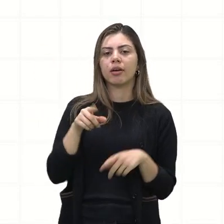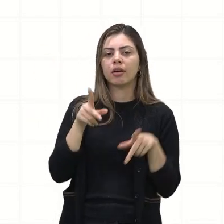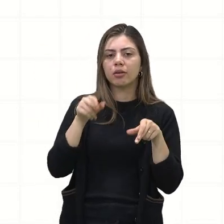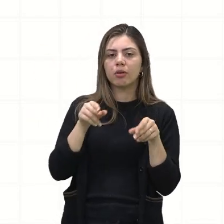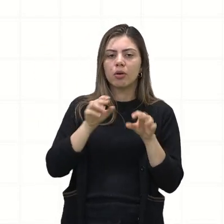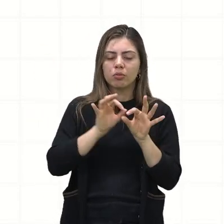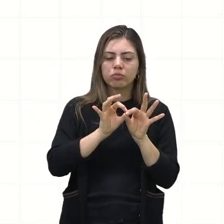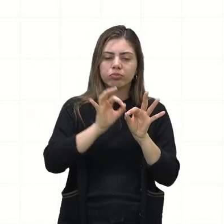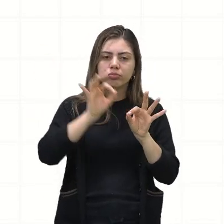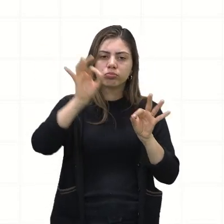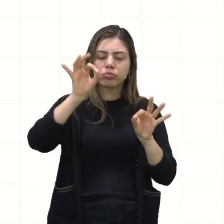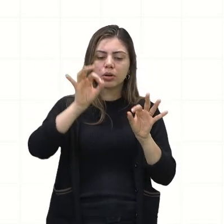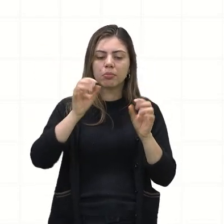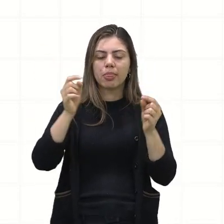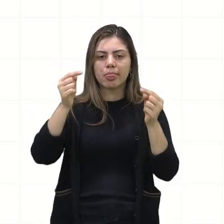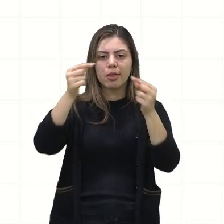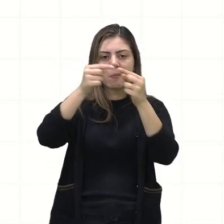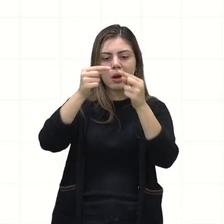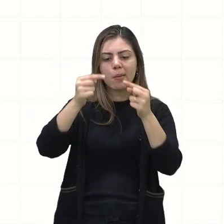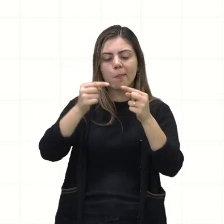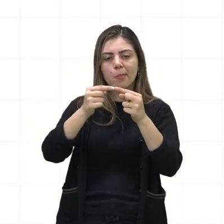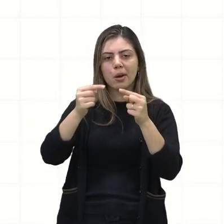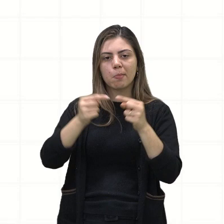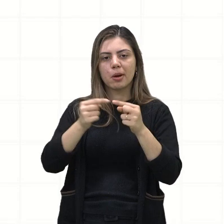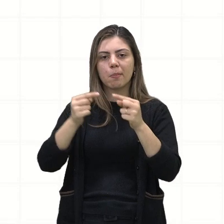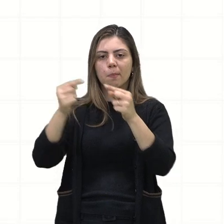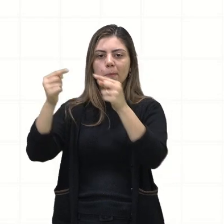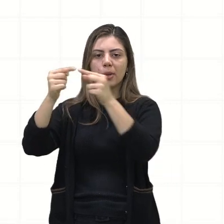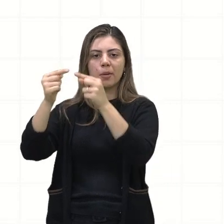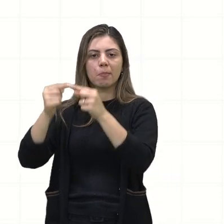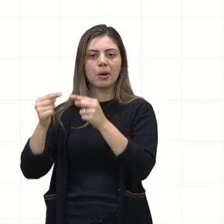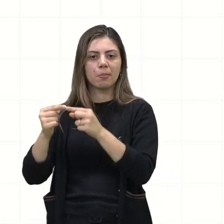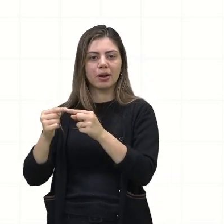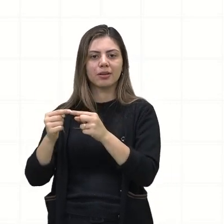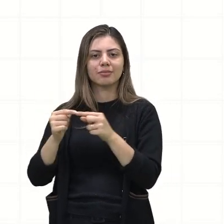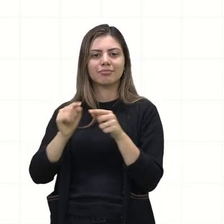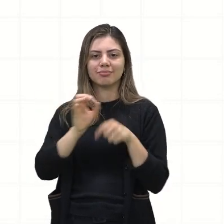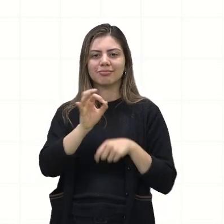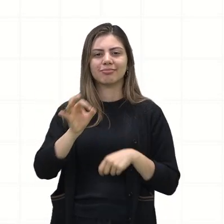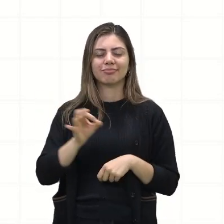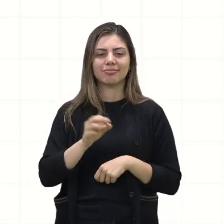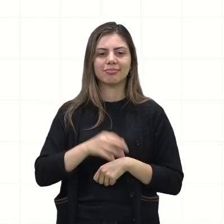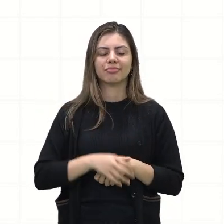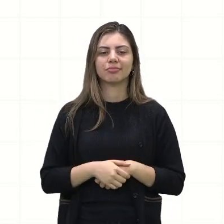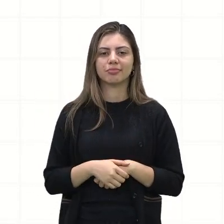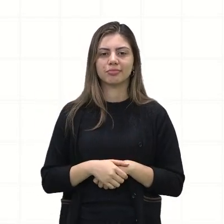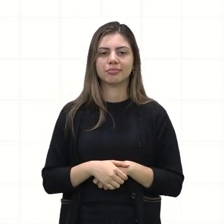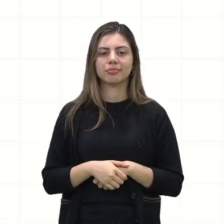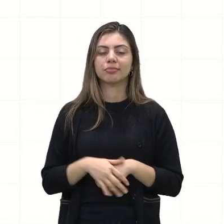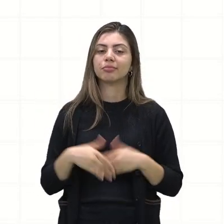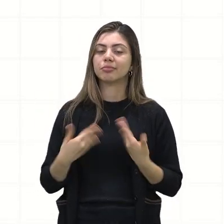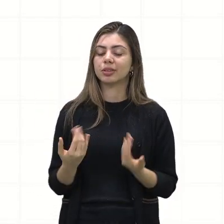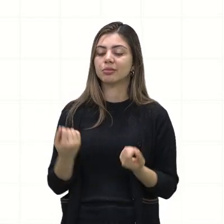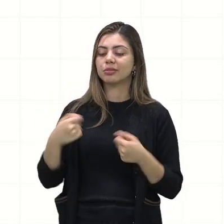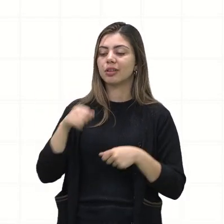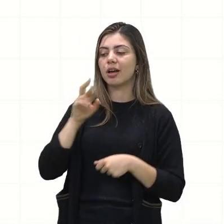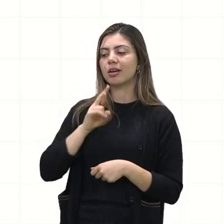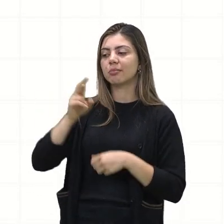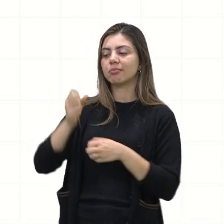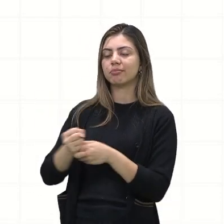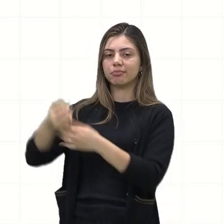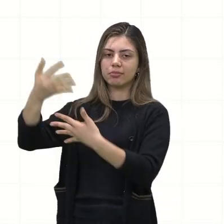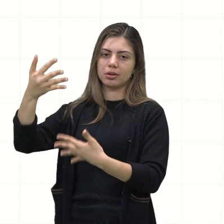os galhos, ó, tipo um ramo. Vai criando tipo uma árvore, tá bom? Por isso que ela também é chamada de